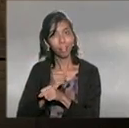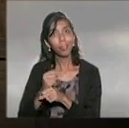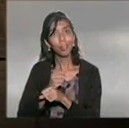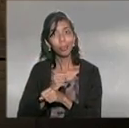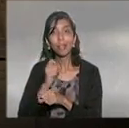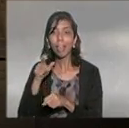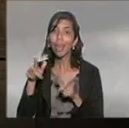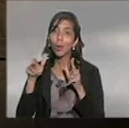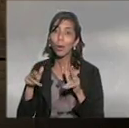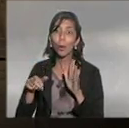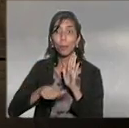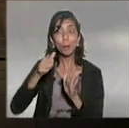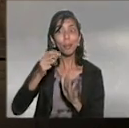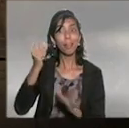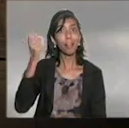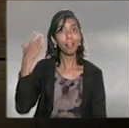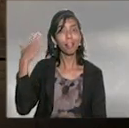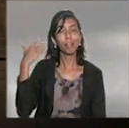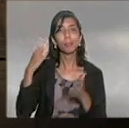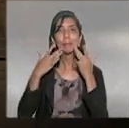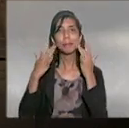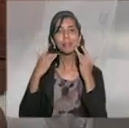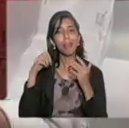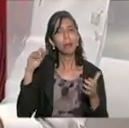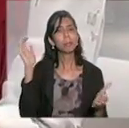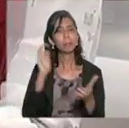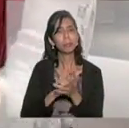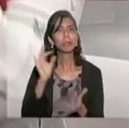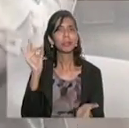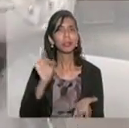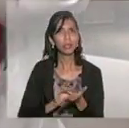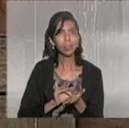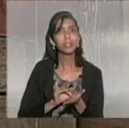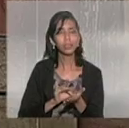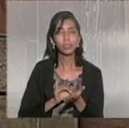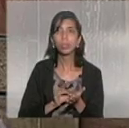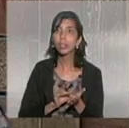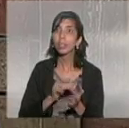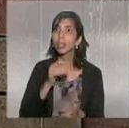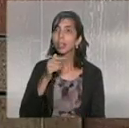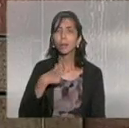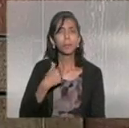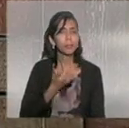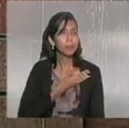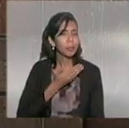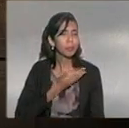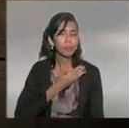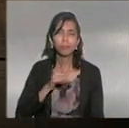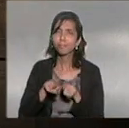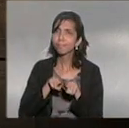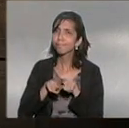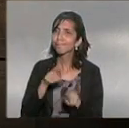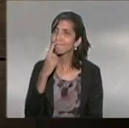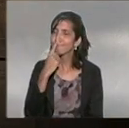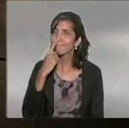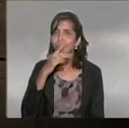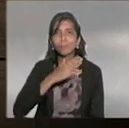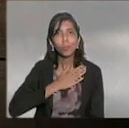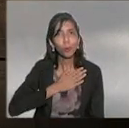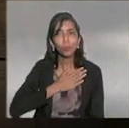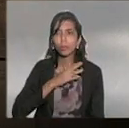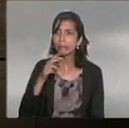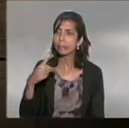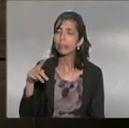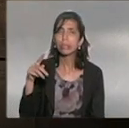casado com ela na primeira peça. Nossa, há 30 anos então atrás. É um casamento que pra valer. É uma grande amiga. Minha mãe não é minha amiga, é minha irmã. Nossa, né? A gente e se a fala